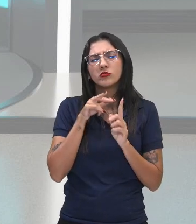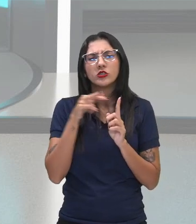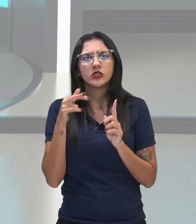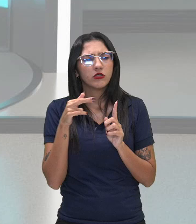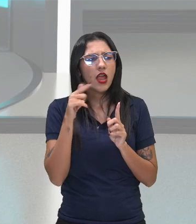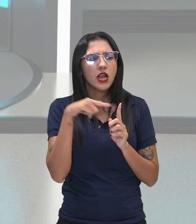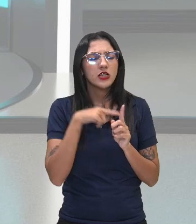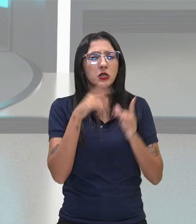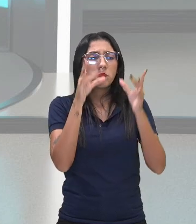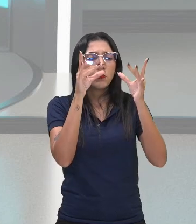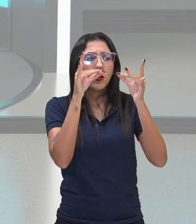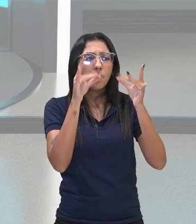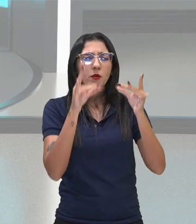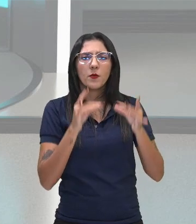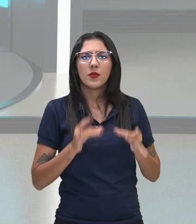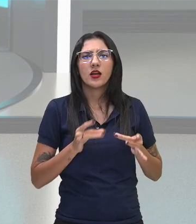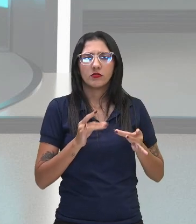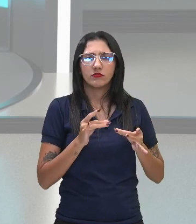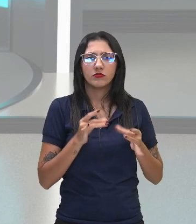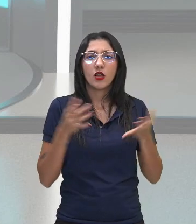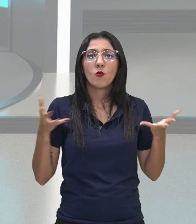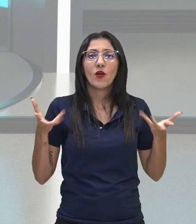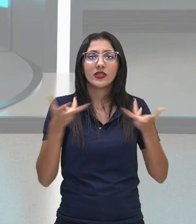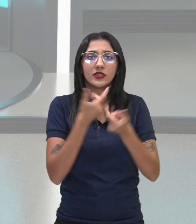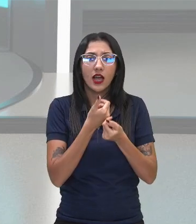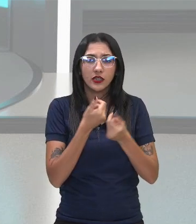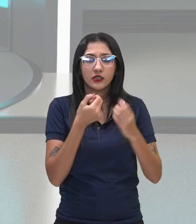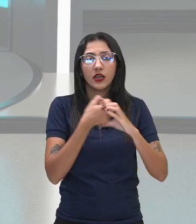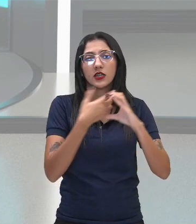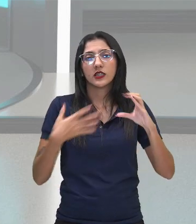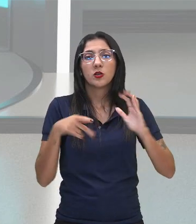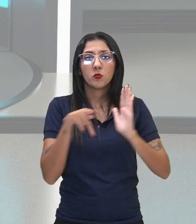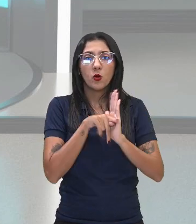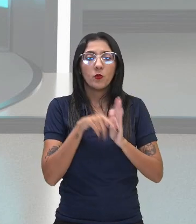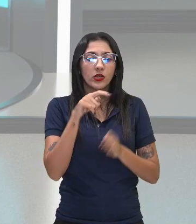descrevendo quem era Fabiano, né? Então, nesse